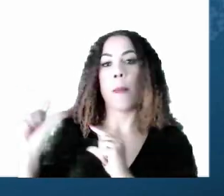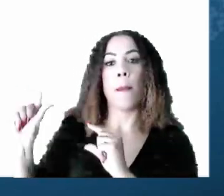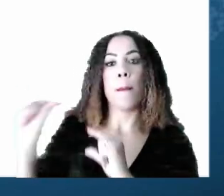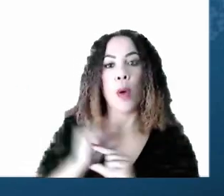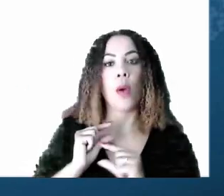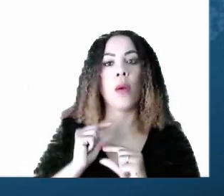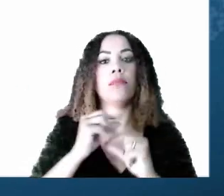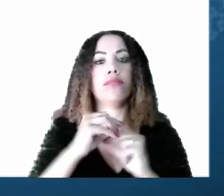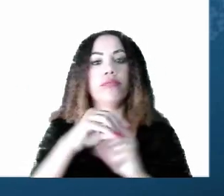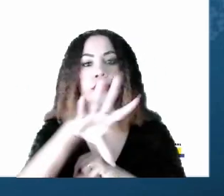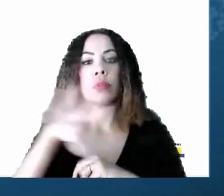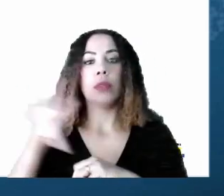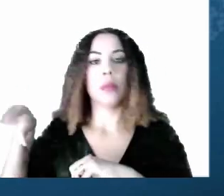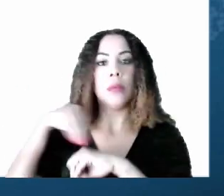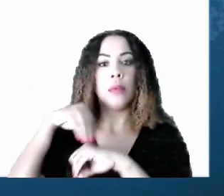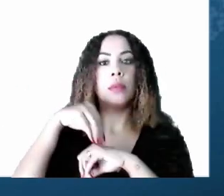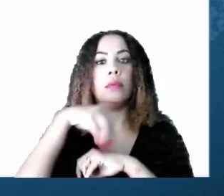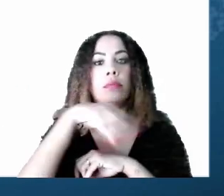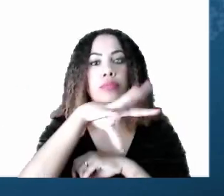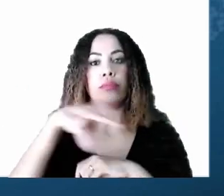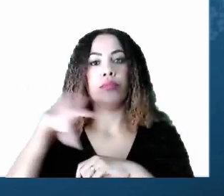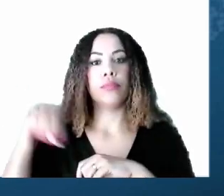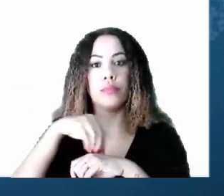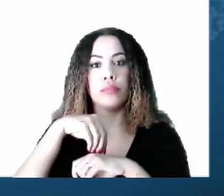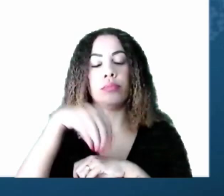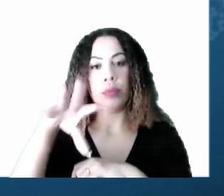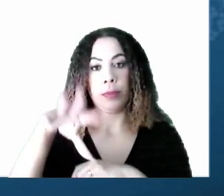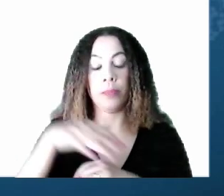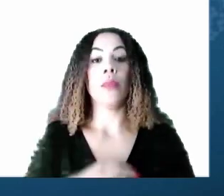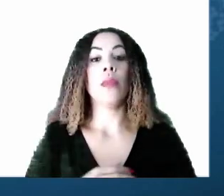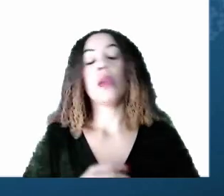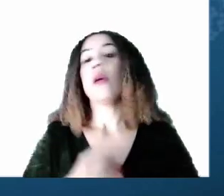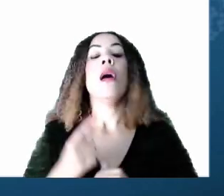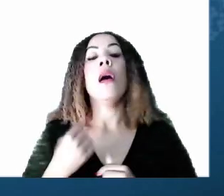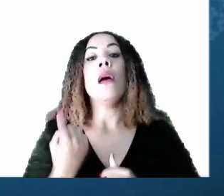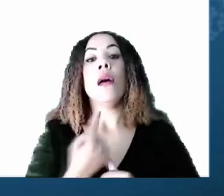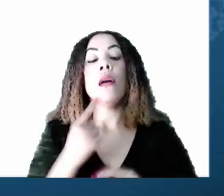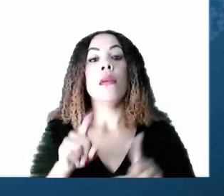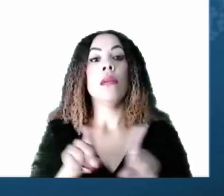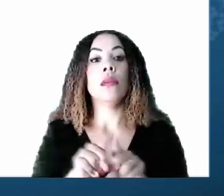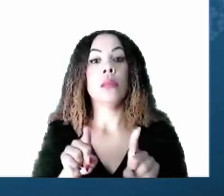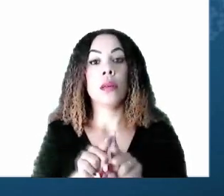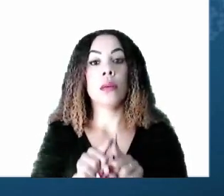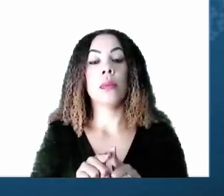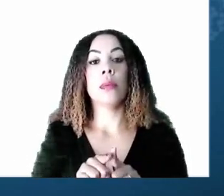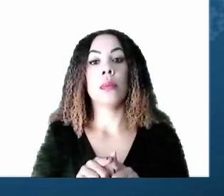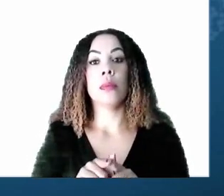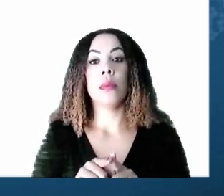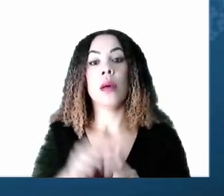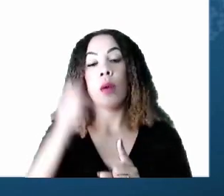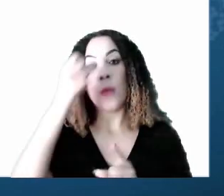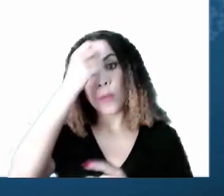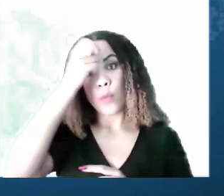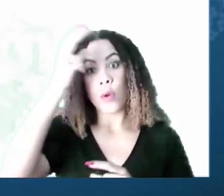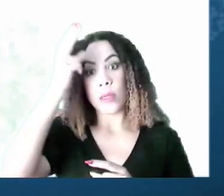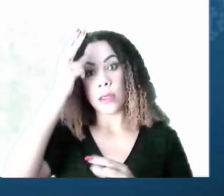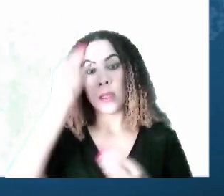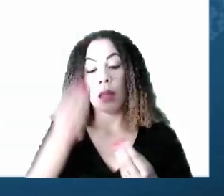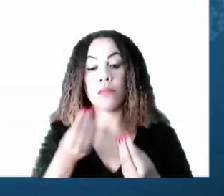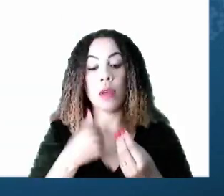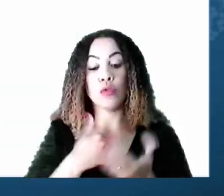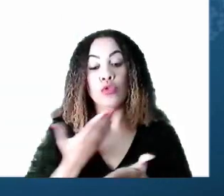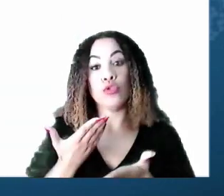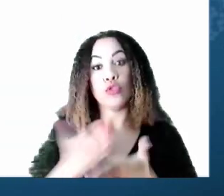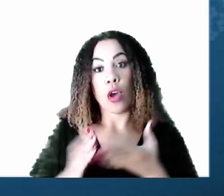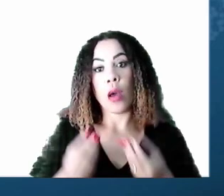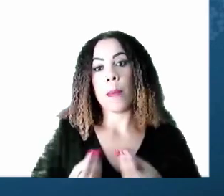está fazendo a reposição das doses que serão realocadas, que foram realocados, ou seja, o município que doou para outro município, o estado